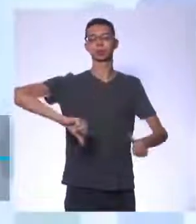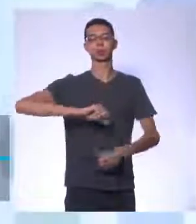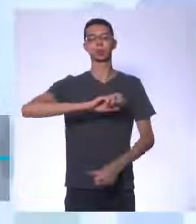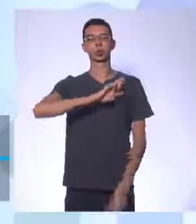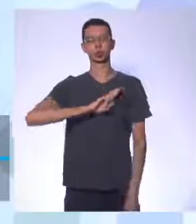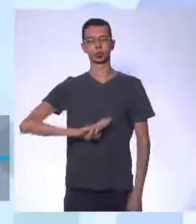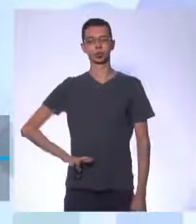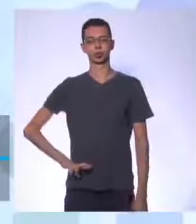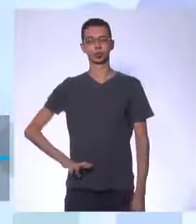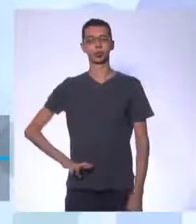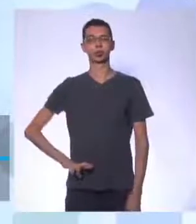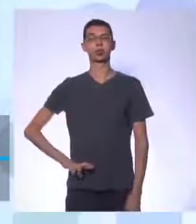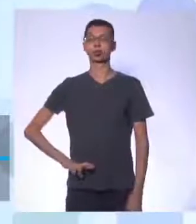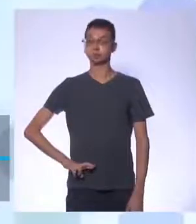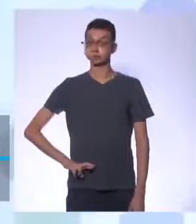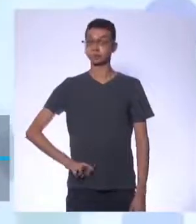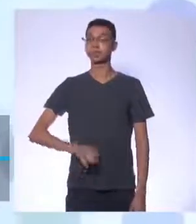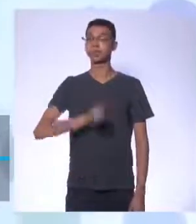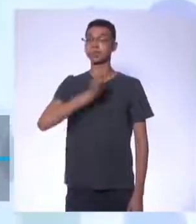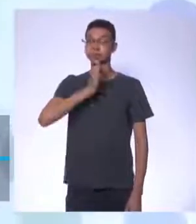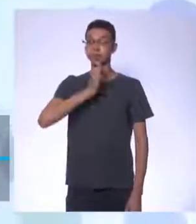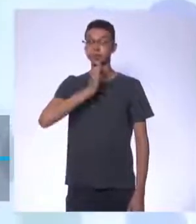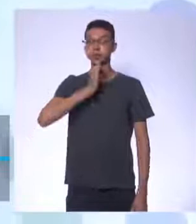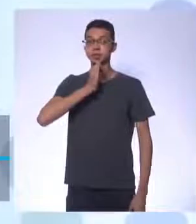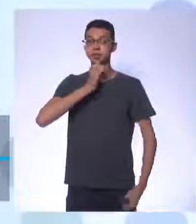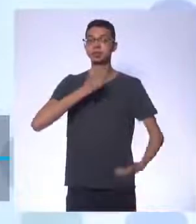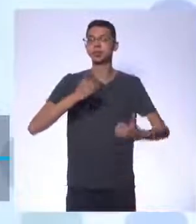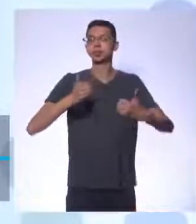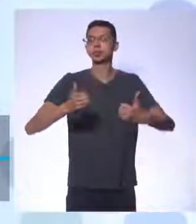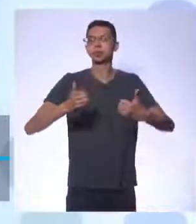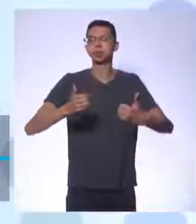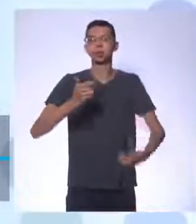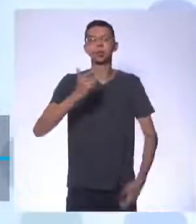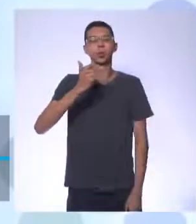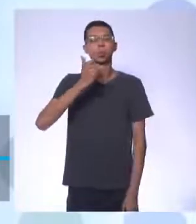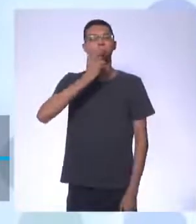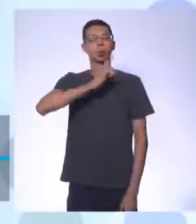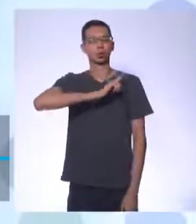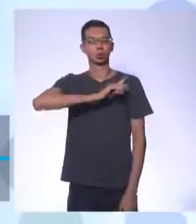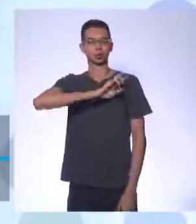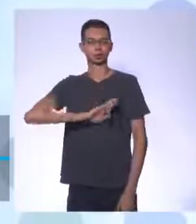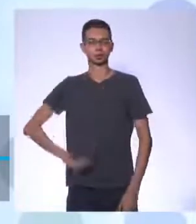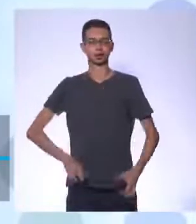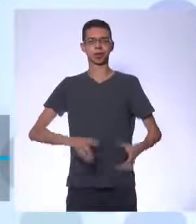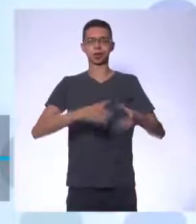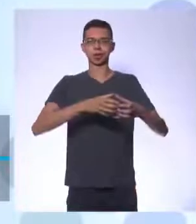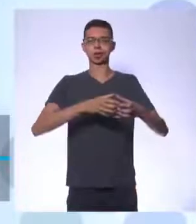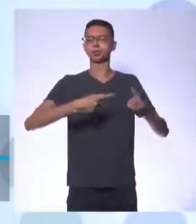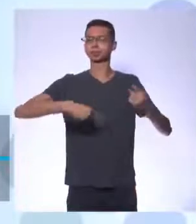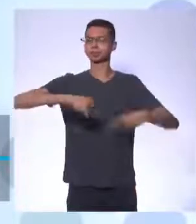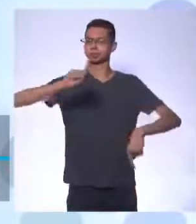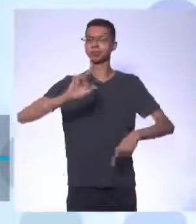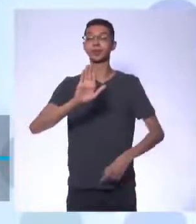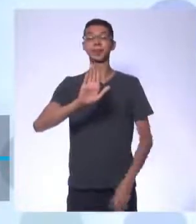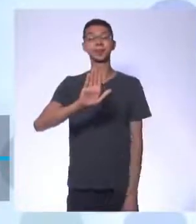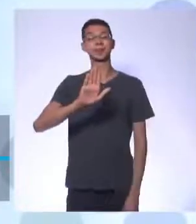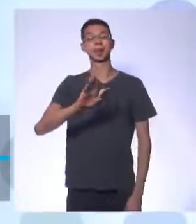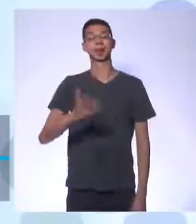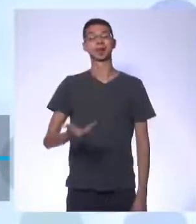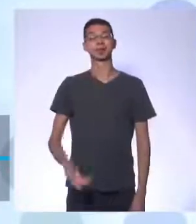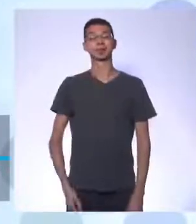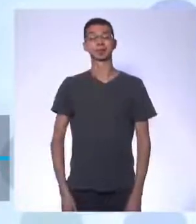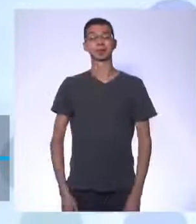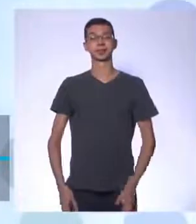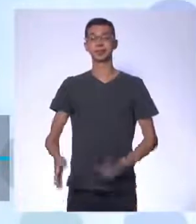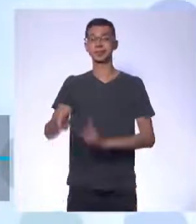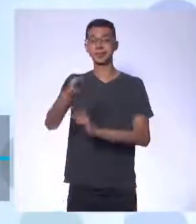de movimento bem sucedido aí por parte dos republicanos. Mas o fato é que esta